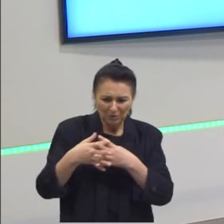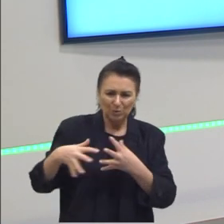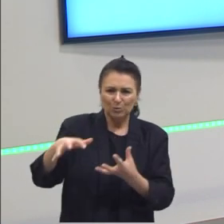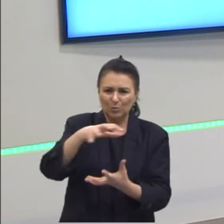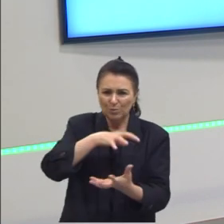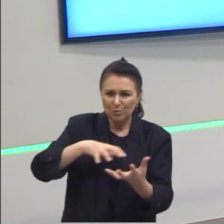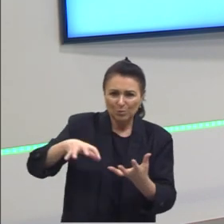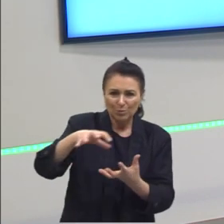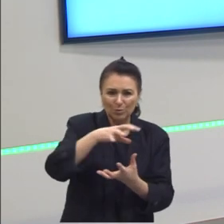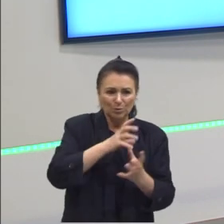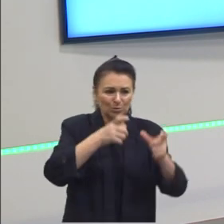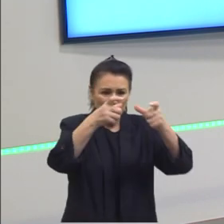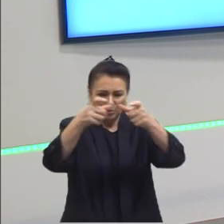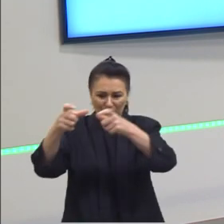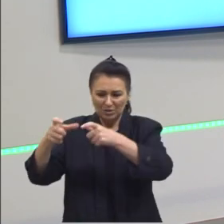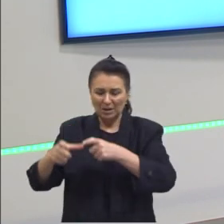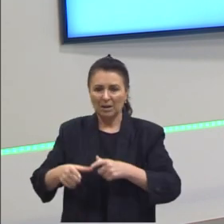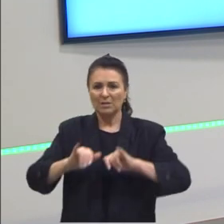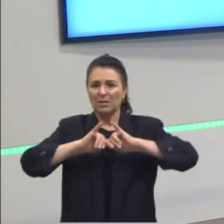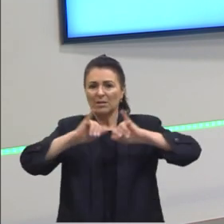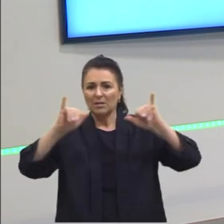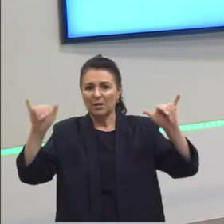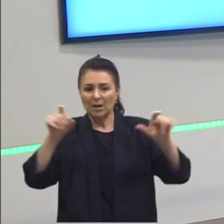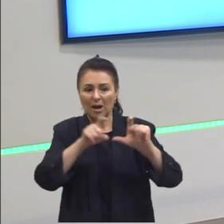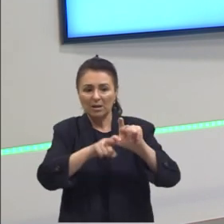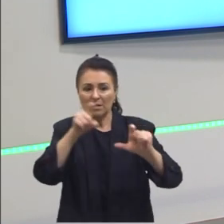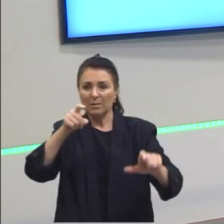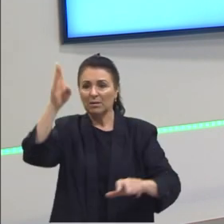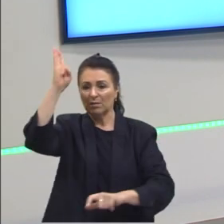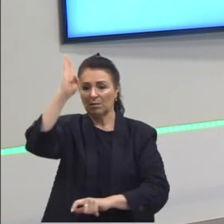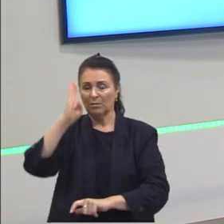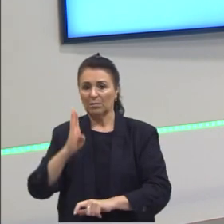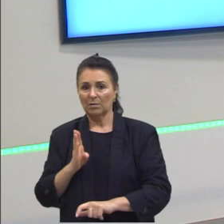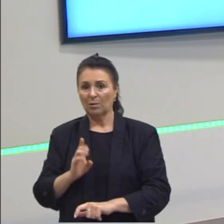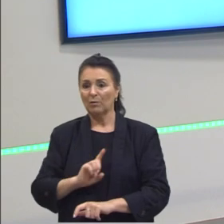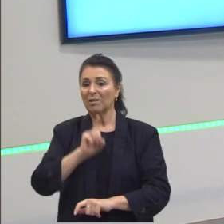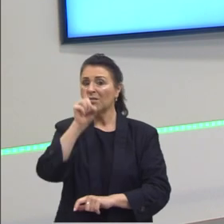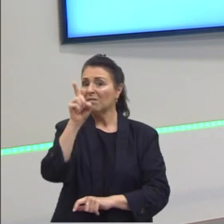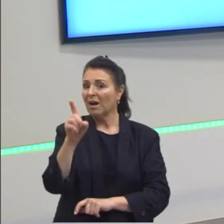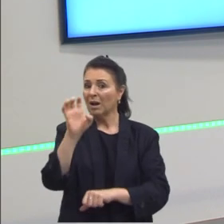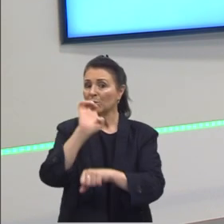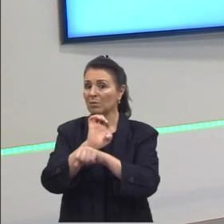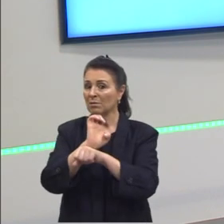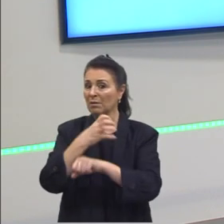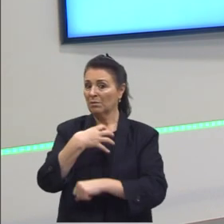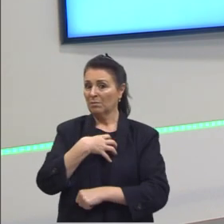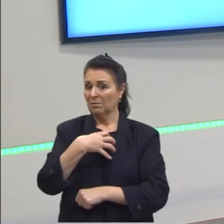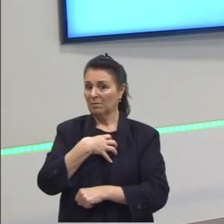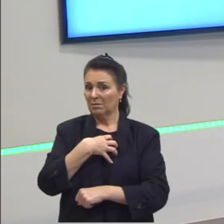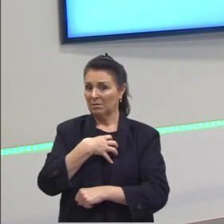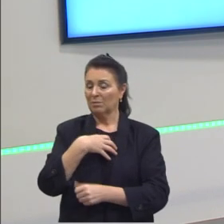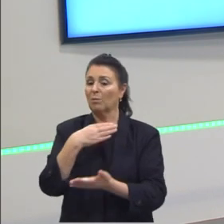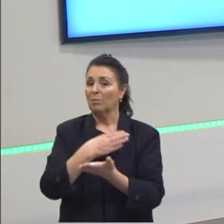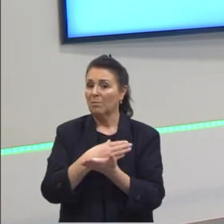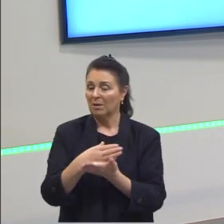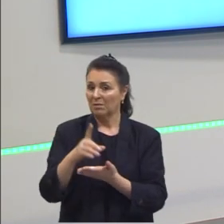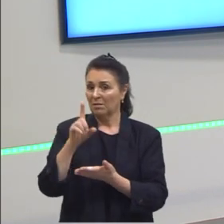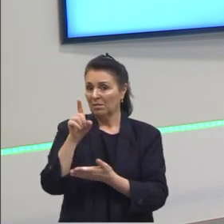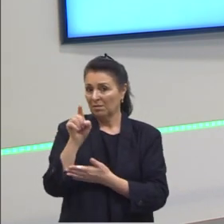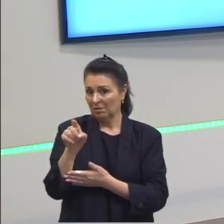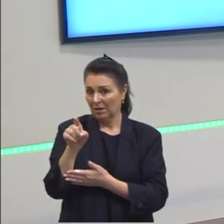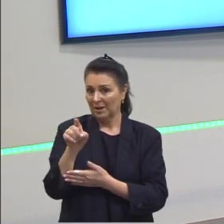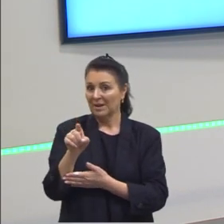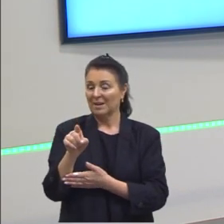as penas províncias quem declarou a independência do Brasil né Foi à Bahia Então os conflitos começam lá